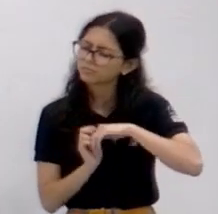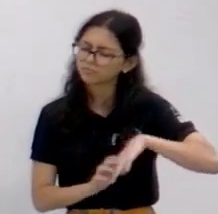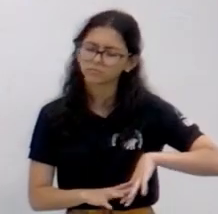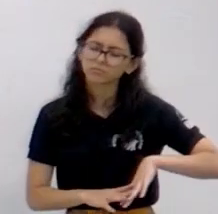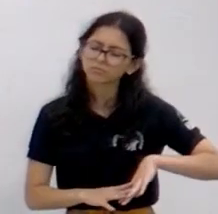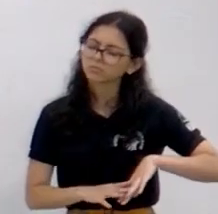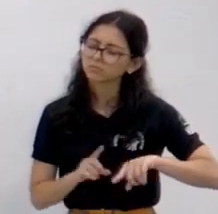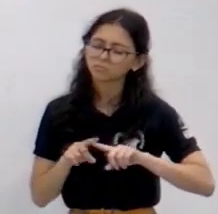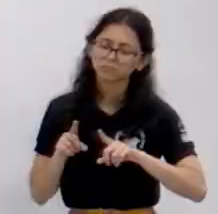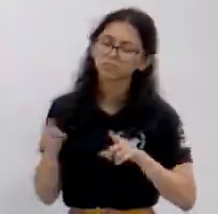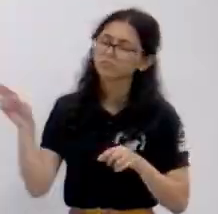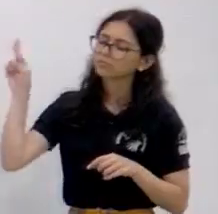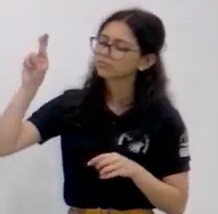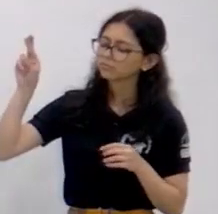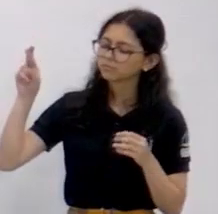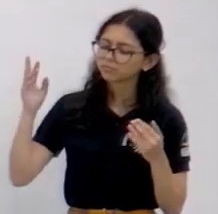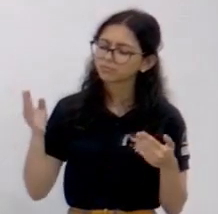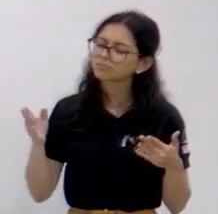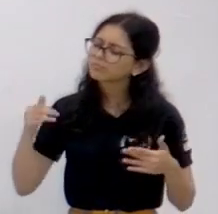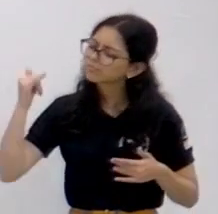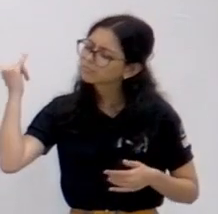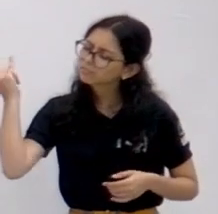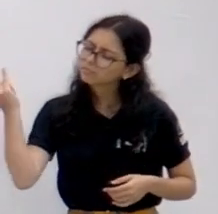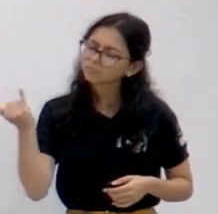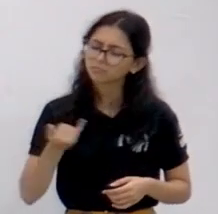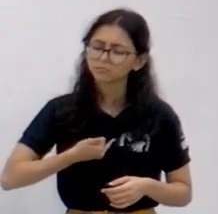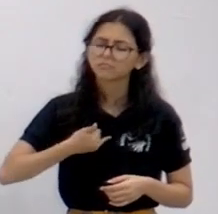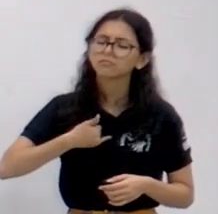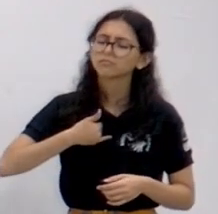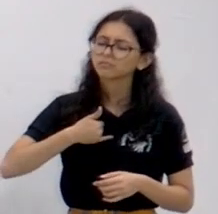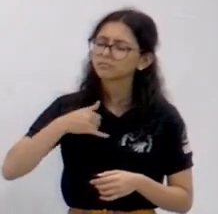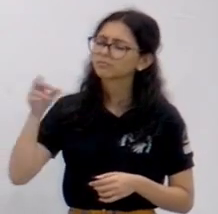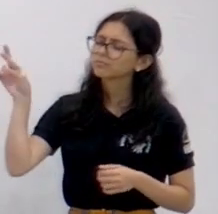dizendo a cada um de nós, olha, eu estou com você.